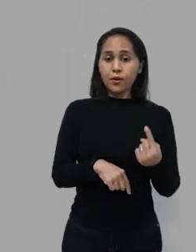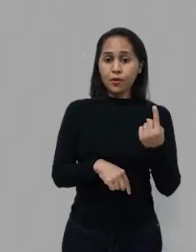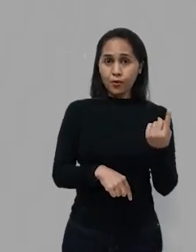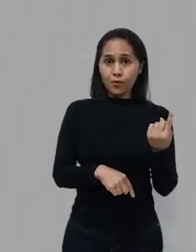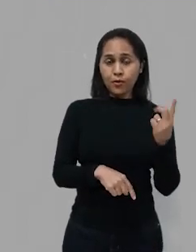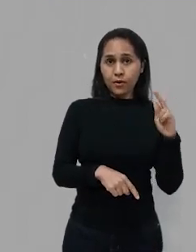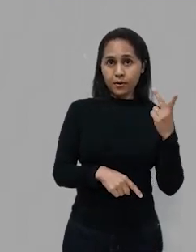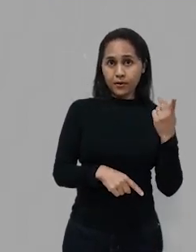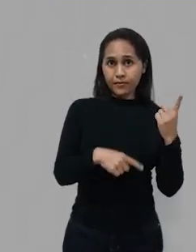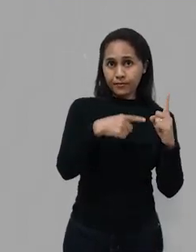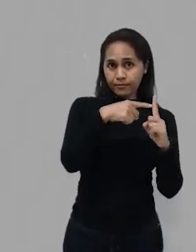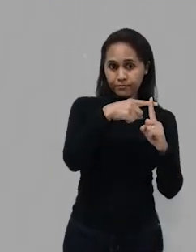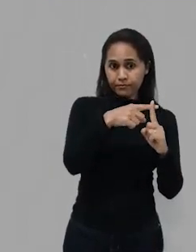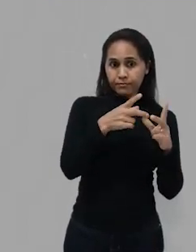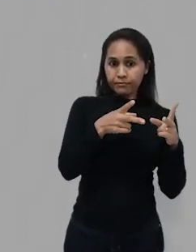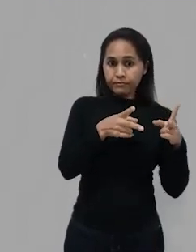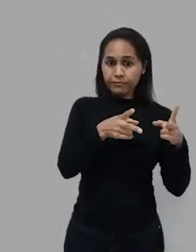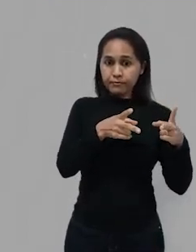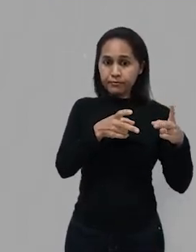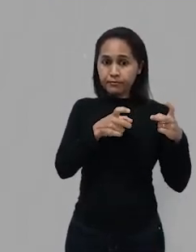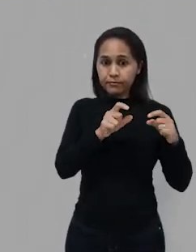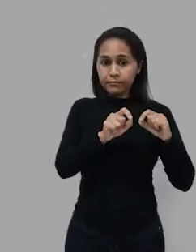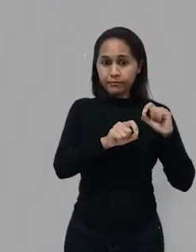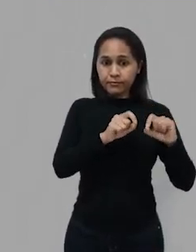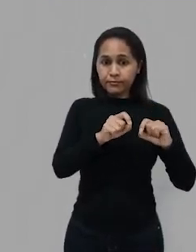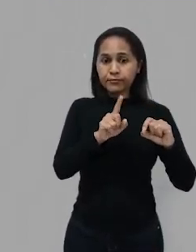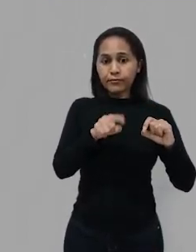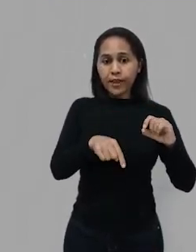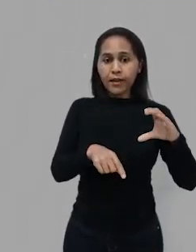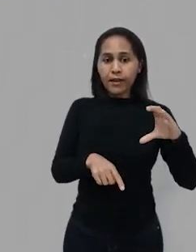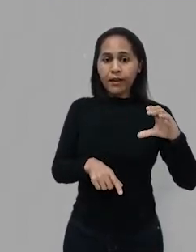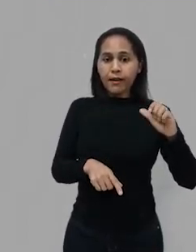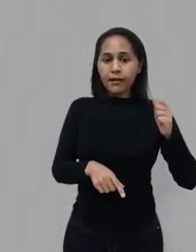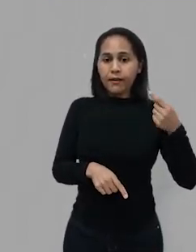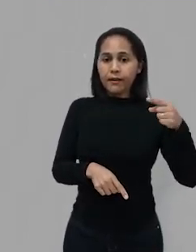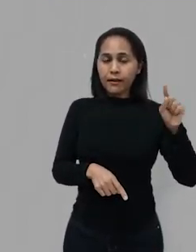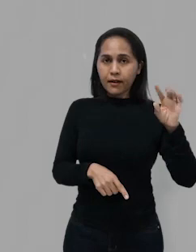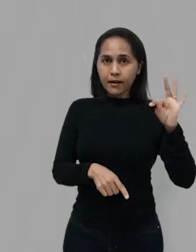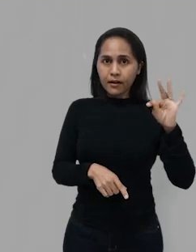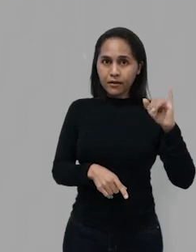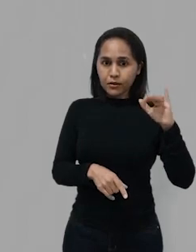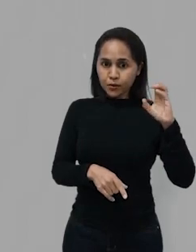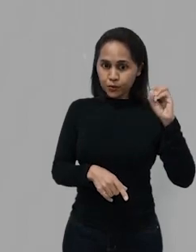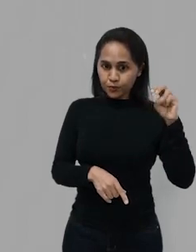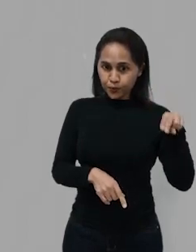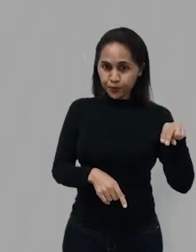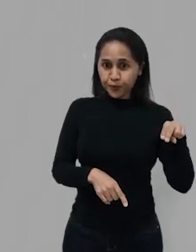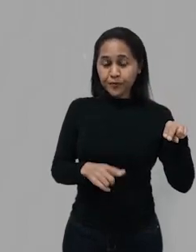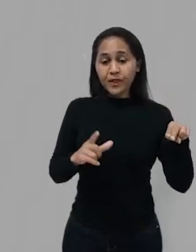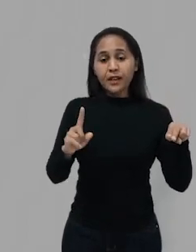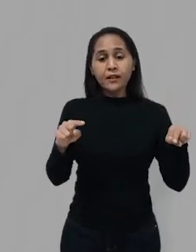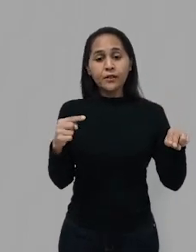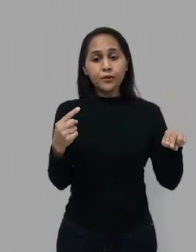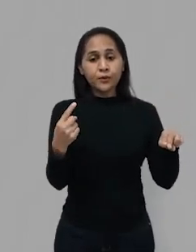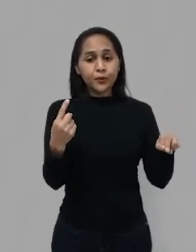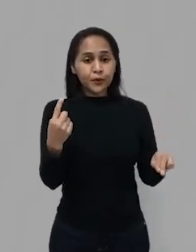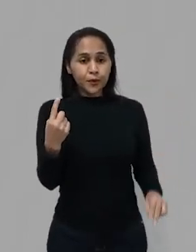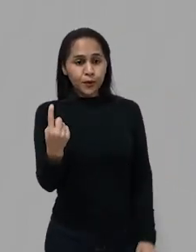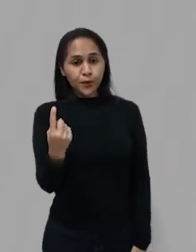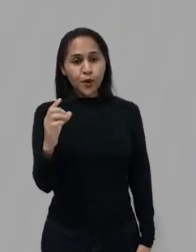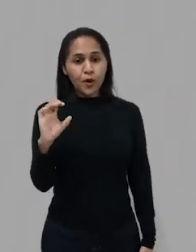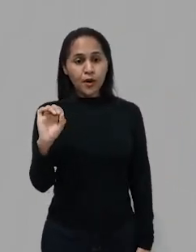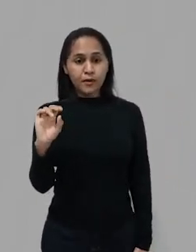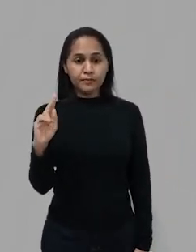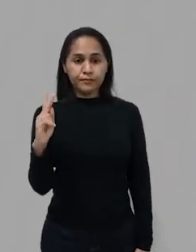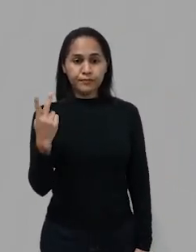do OH-, porque se tivermos só OH-, vamos ter uma base. Então, sais substâncias que, quando dissolvidas